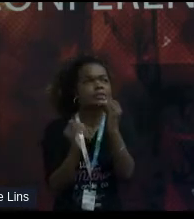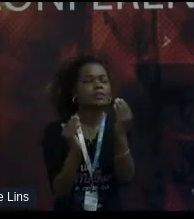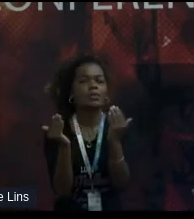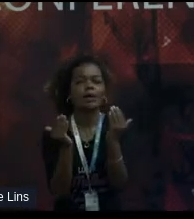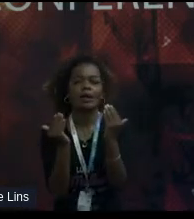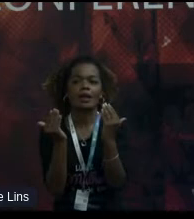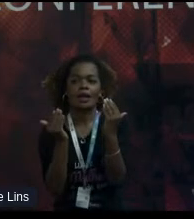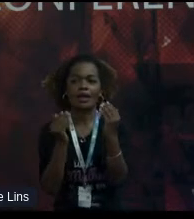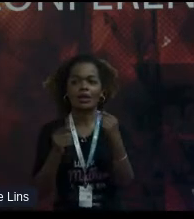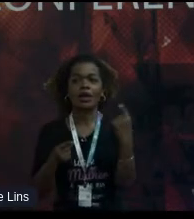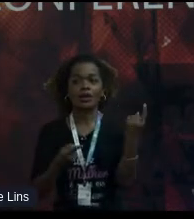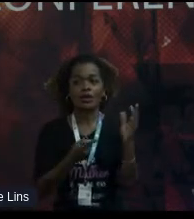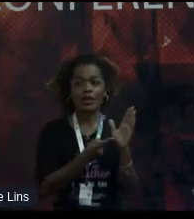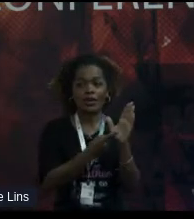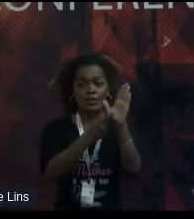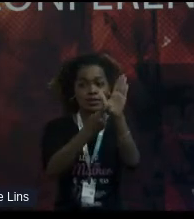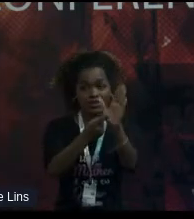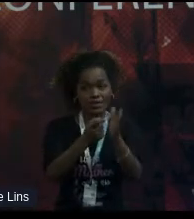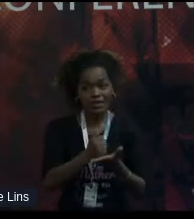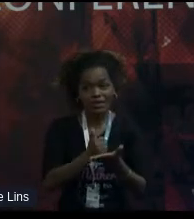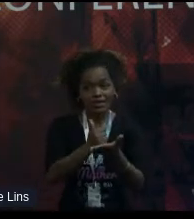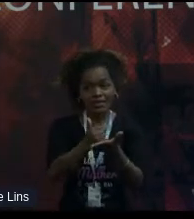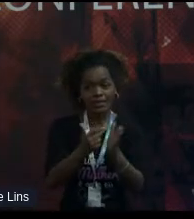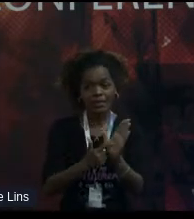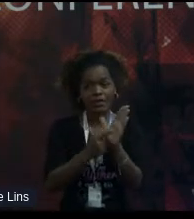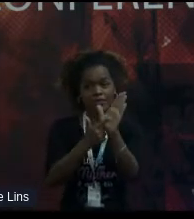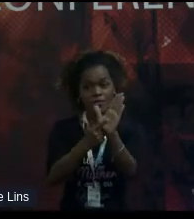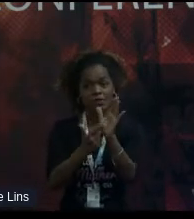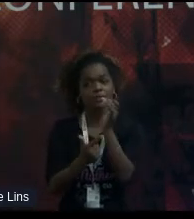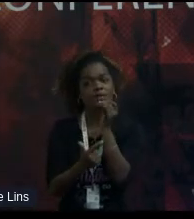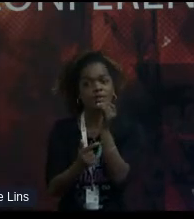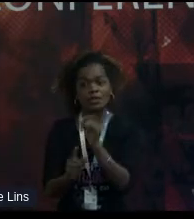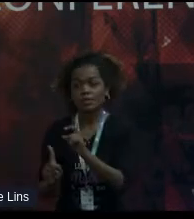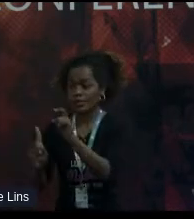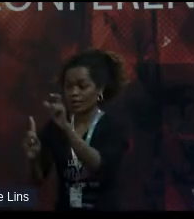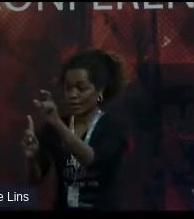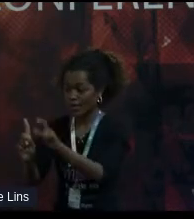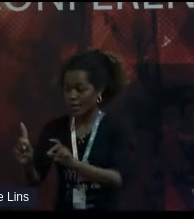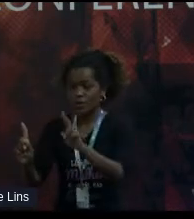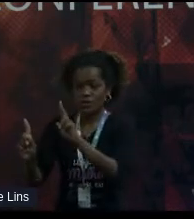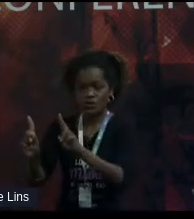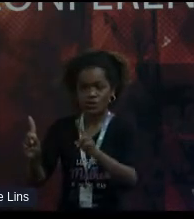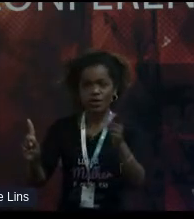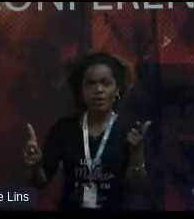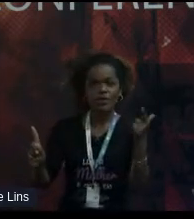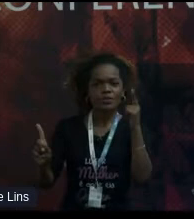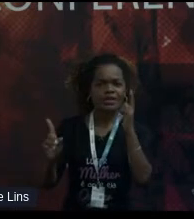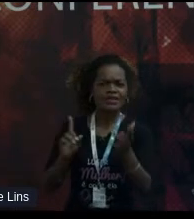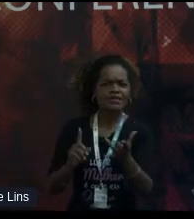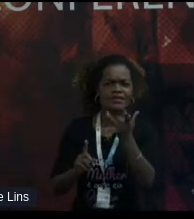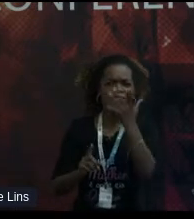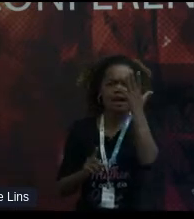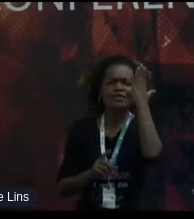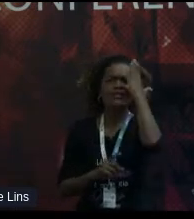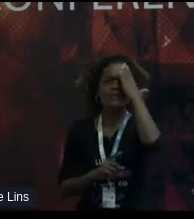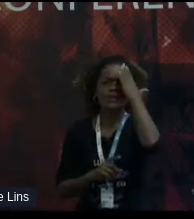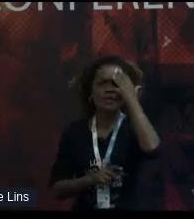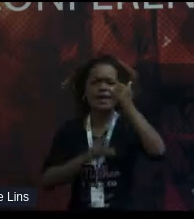gente vai trazer para vocês um exemplo em que o usuário consegue facilmente saber do que se trata cada